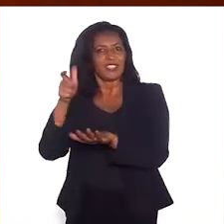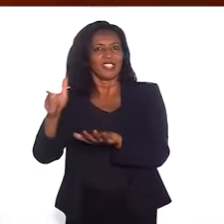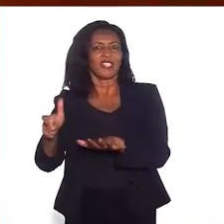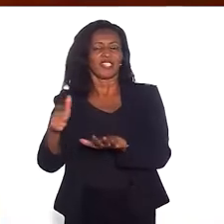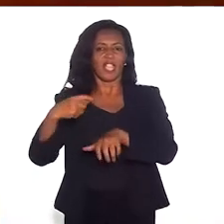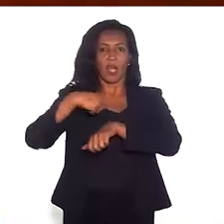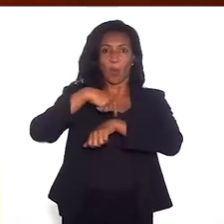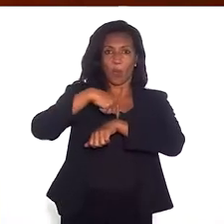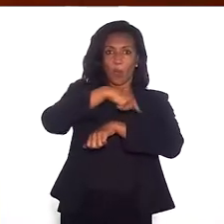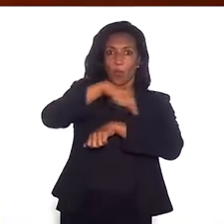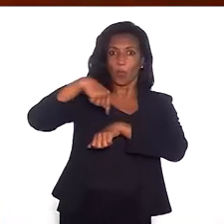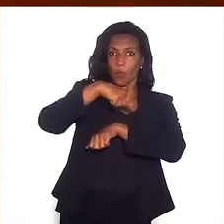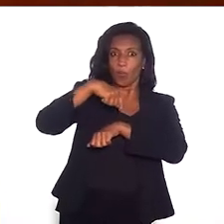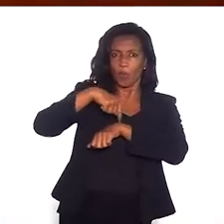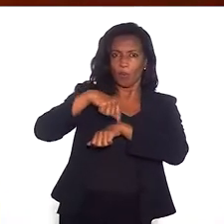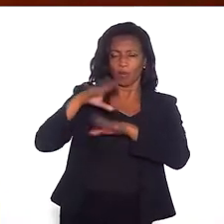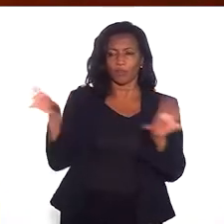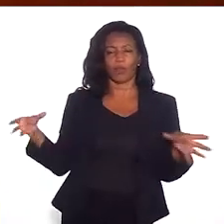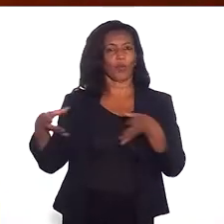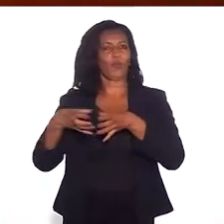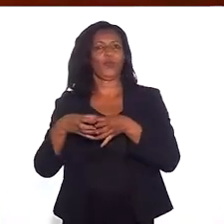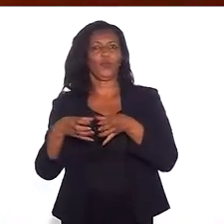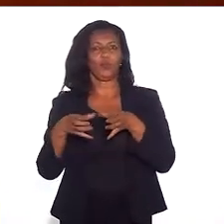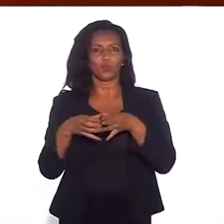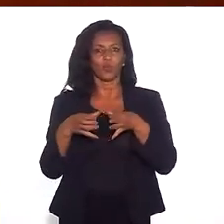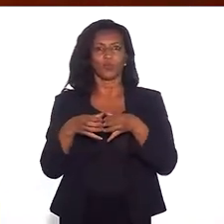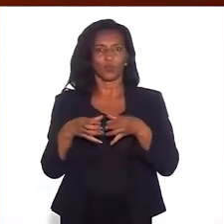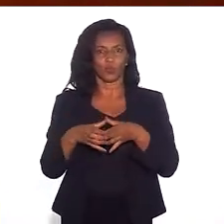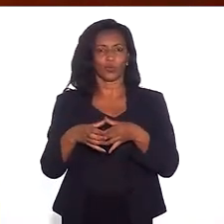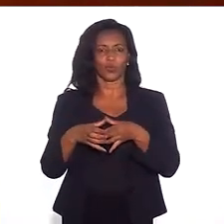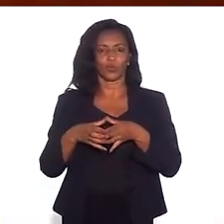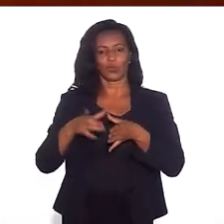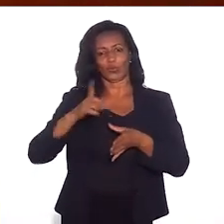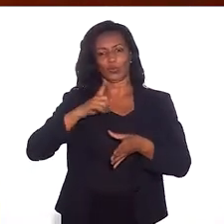que são grandes momentos nos quais, né, um conjunto